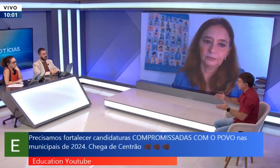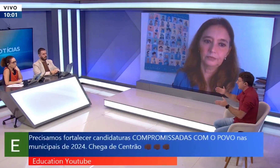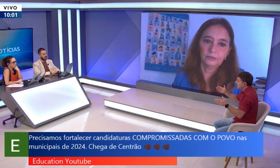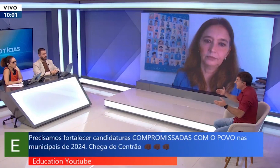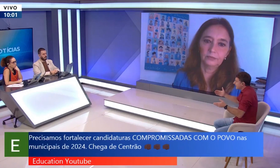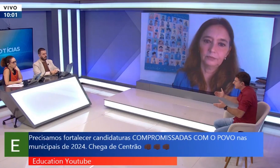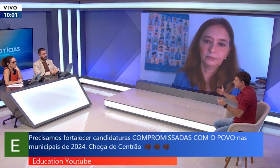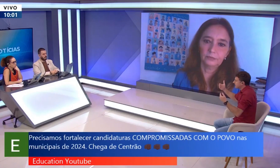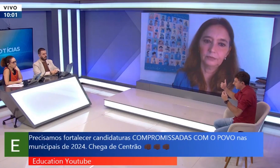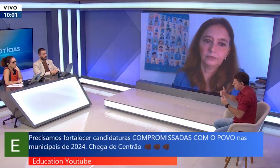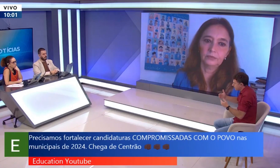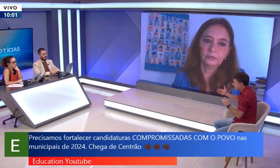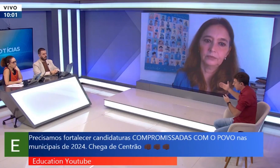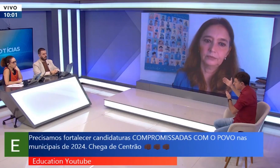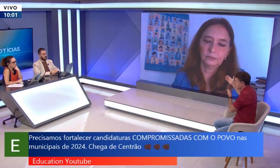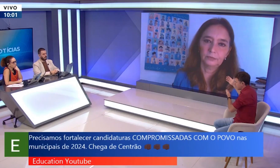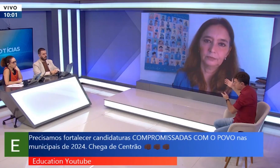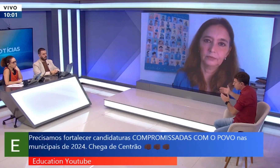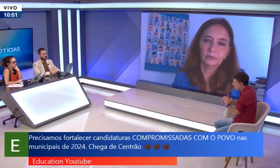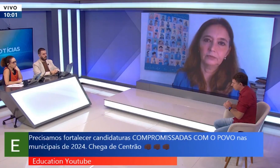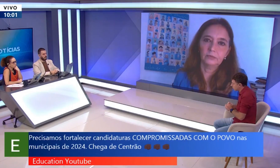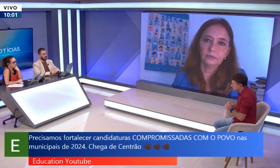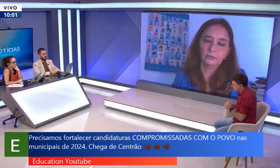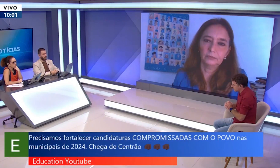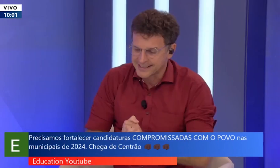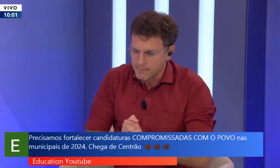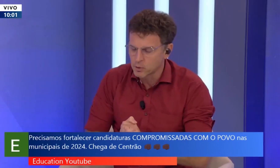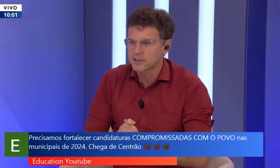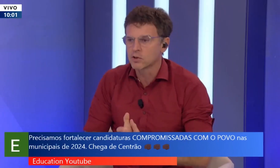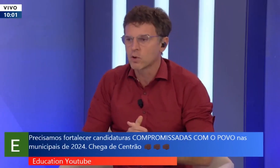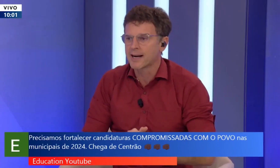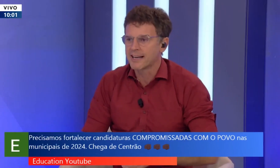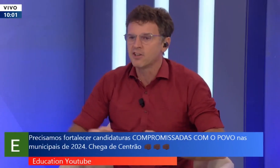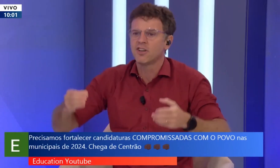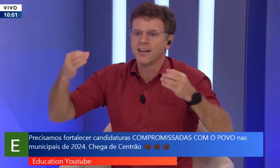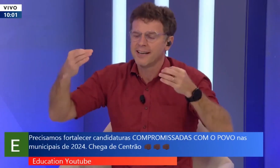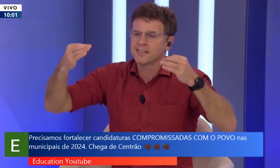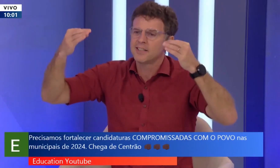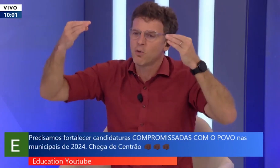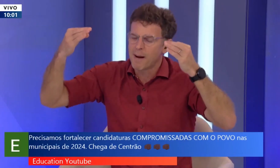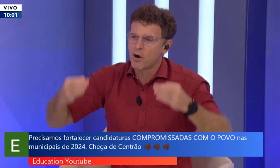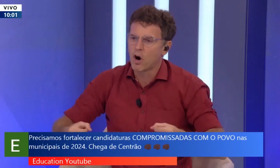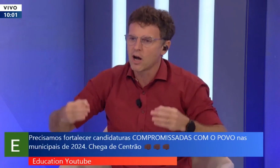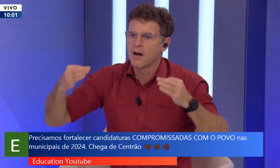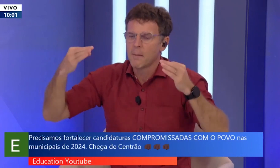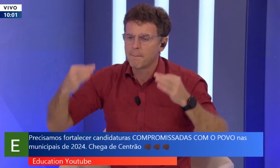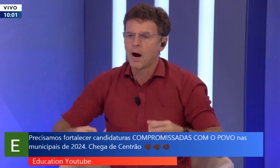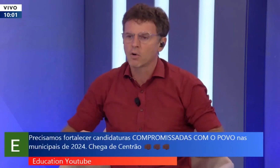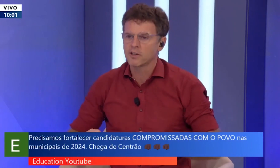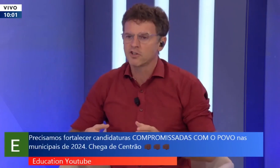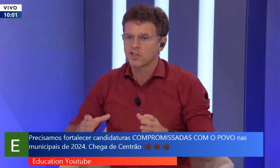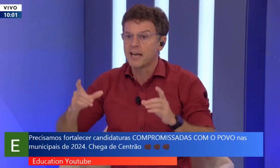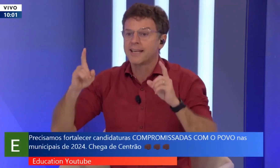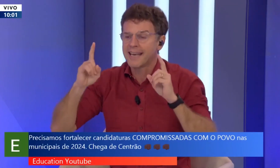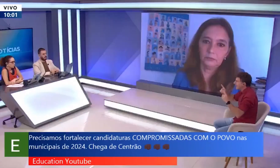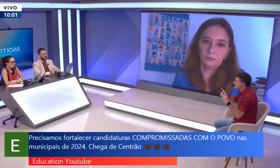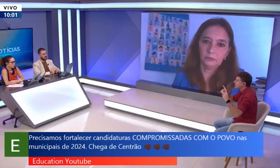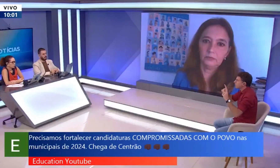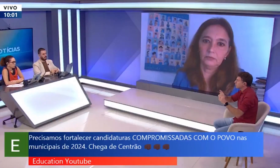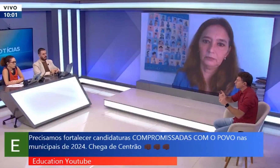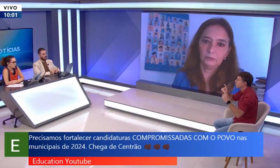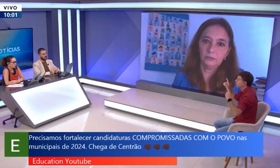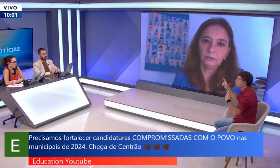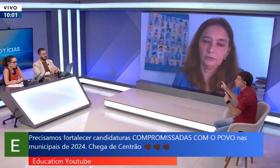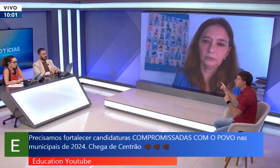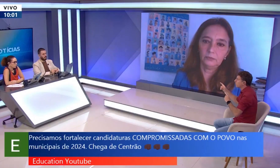funciona. E esse, na minha opinião, eu concordo 100% com a Cris, esse é o maior mal que a gente tem. que essa é